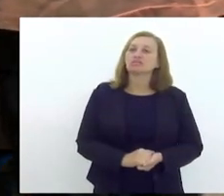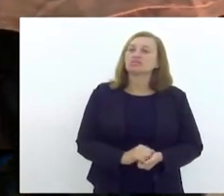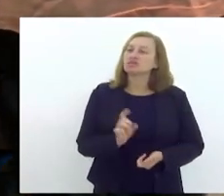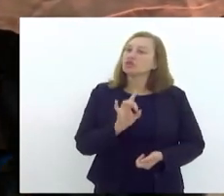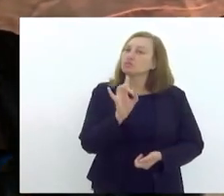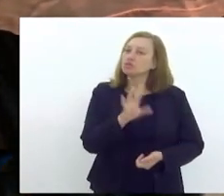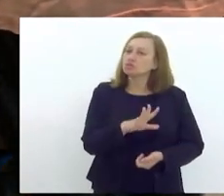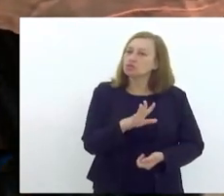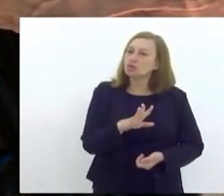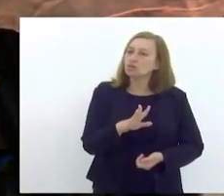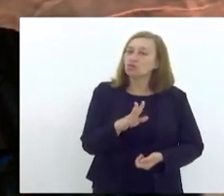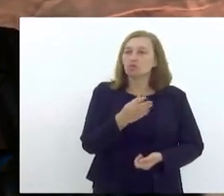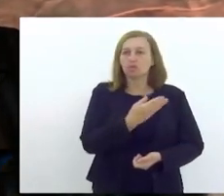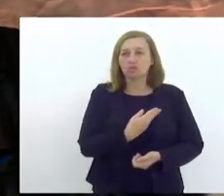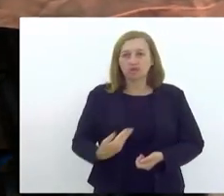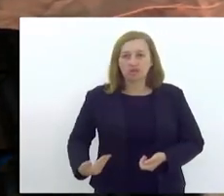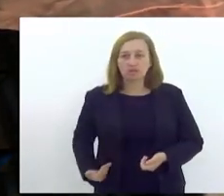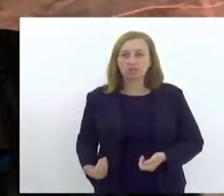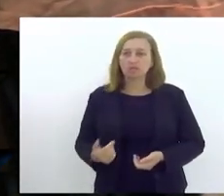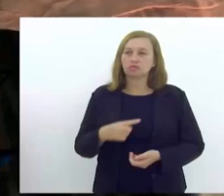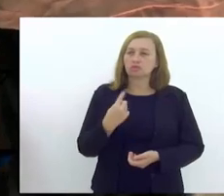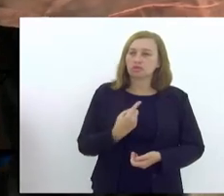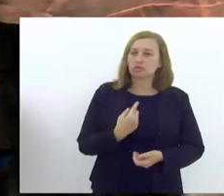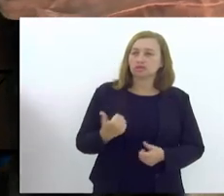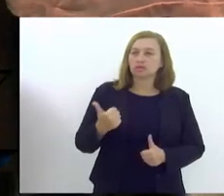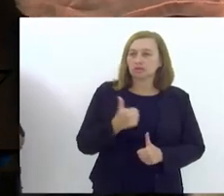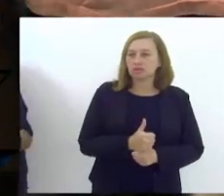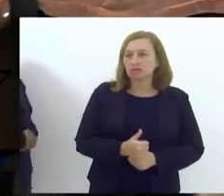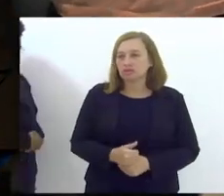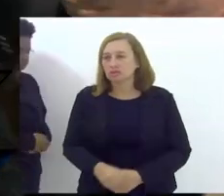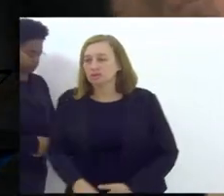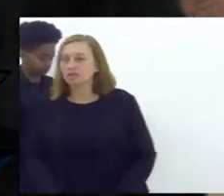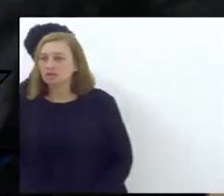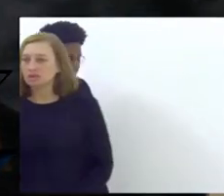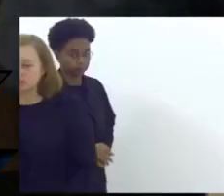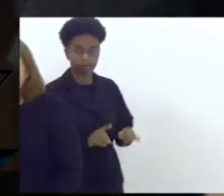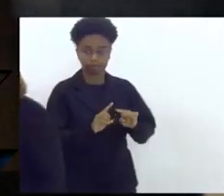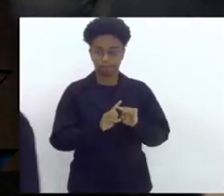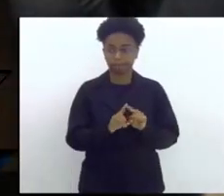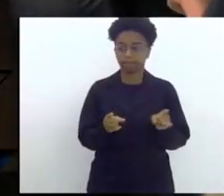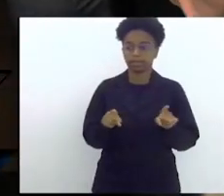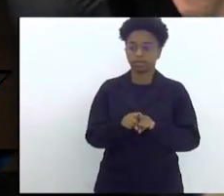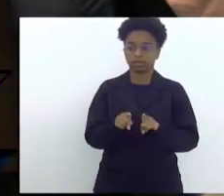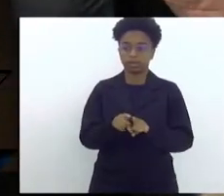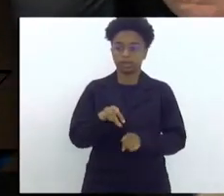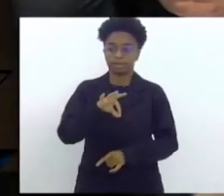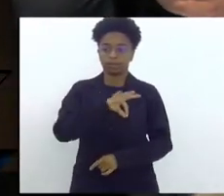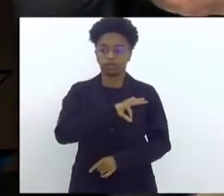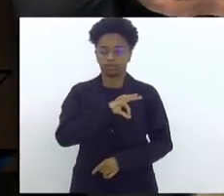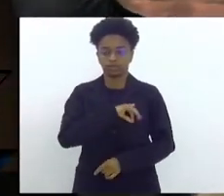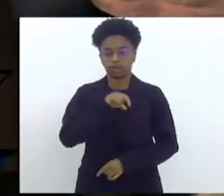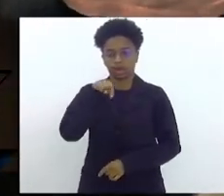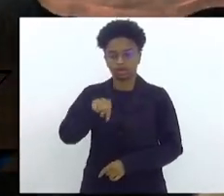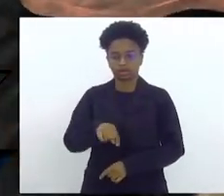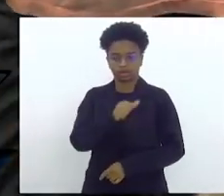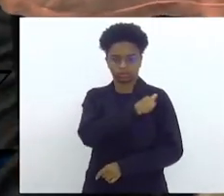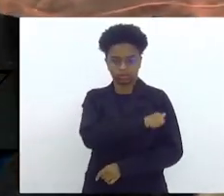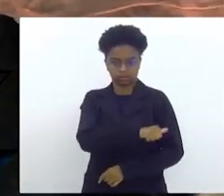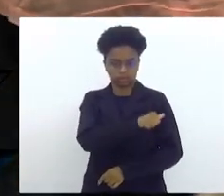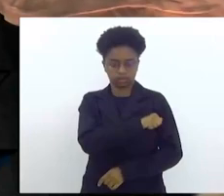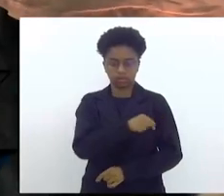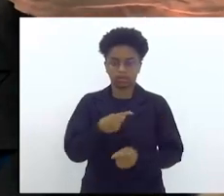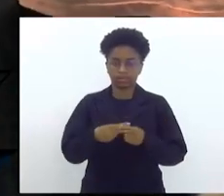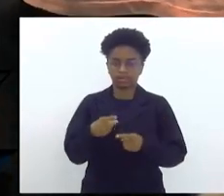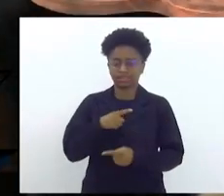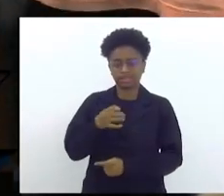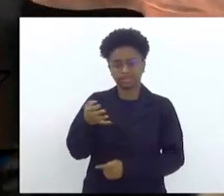somente ao nosso Governador Mas a nossa polícia do Estado do Rio de Janeiro Com